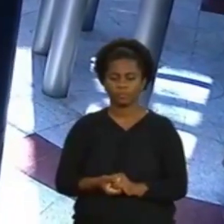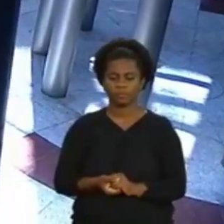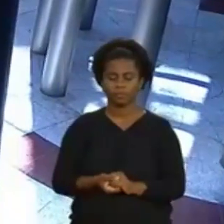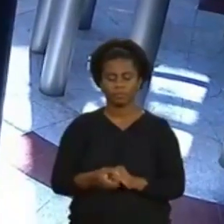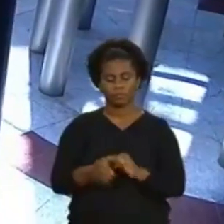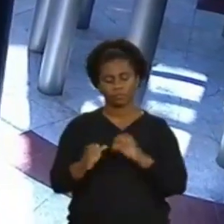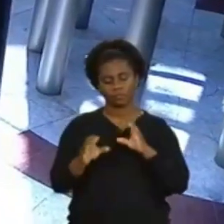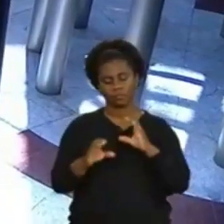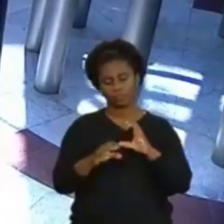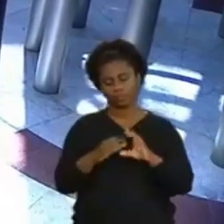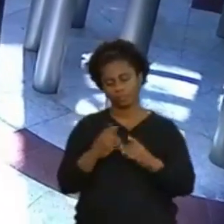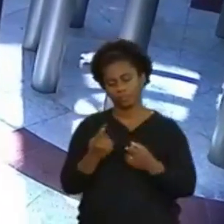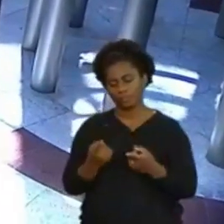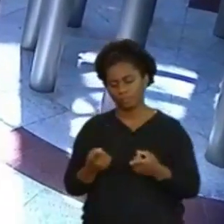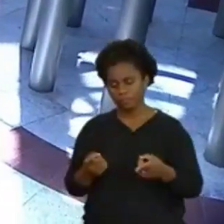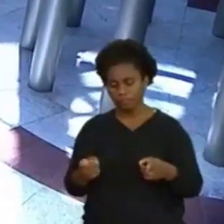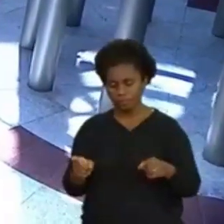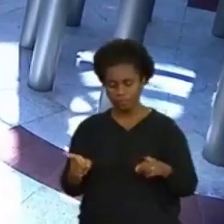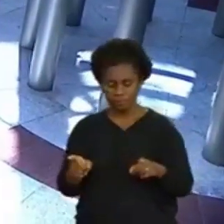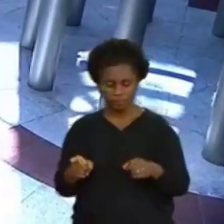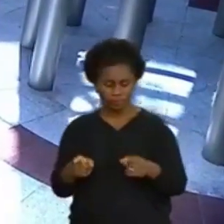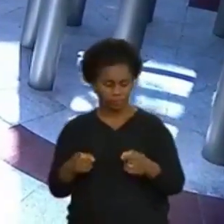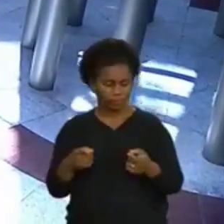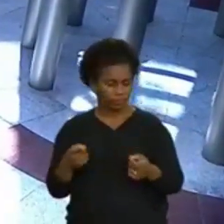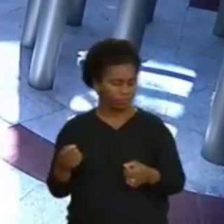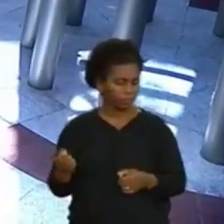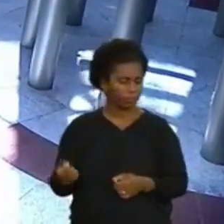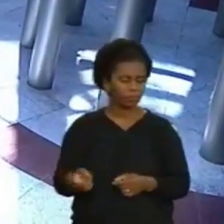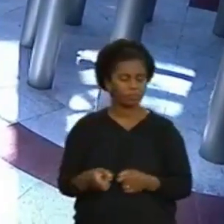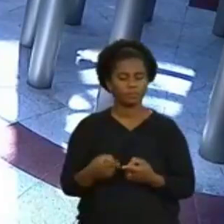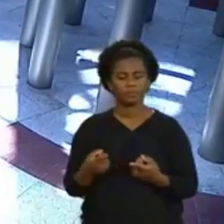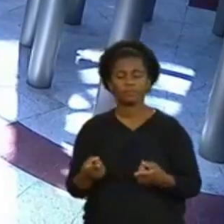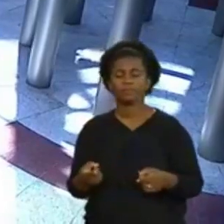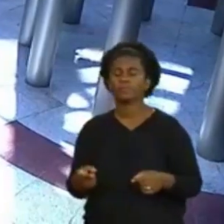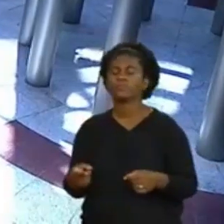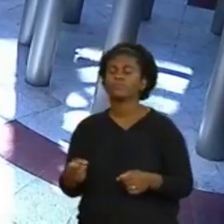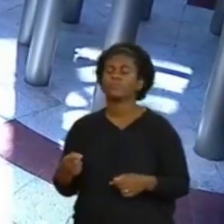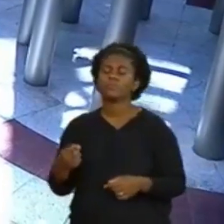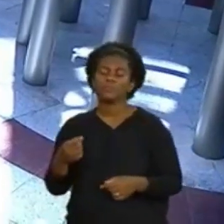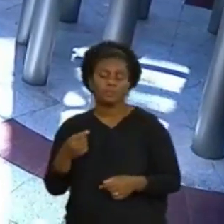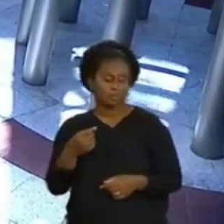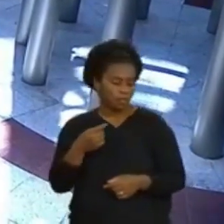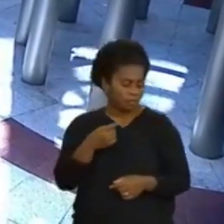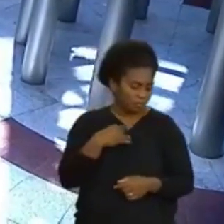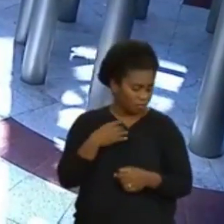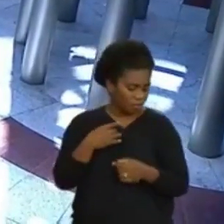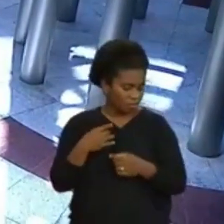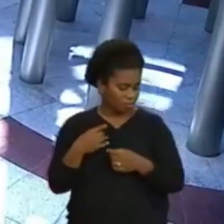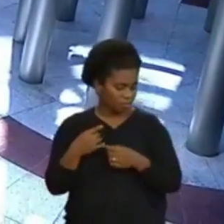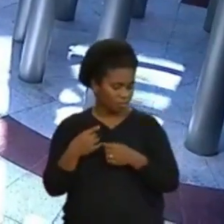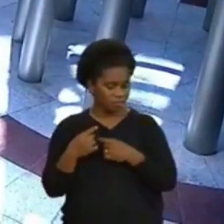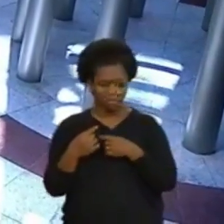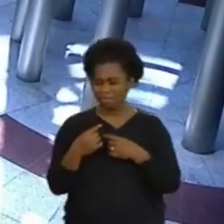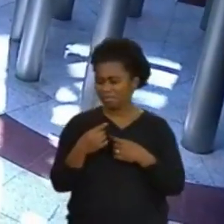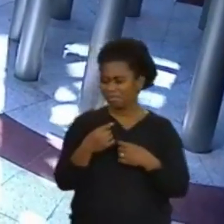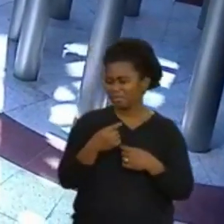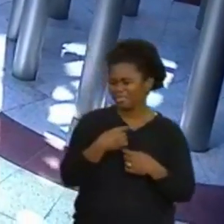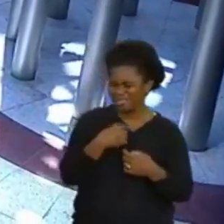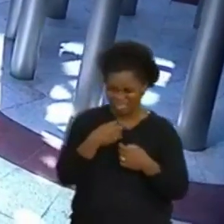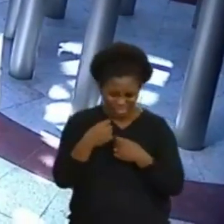Cante. Quando todos os meus medos já não cabem mais em mim.